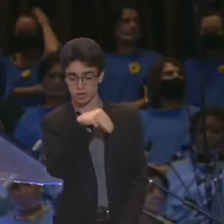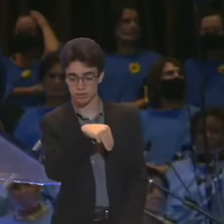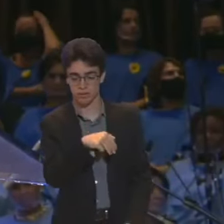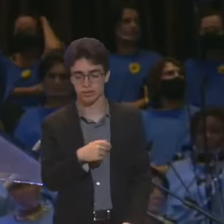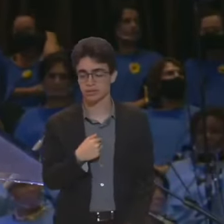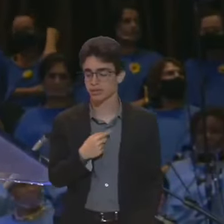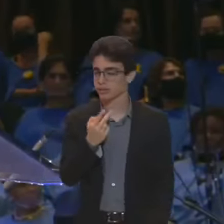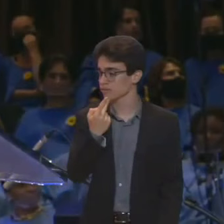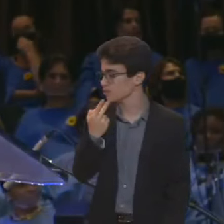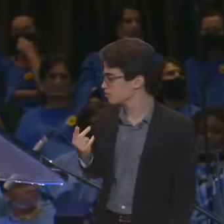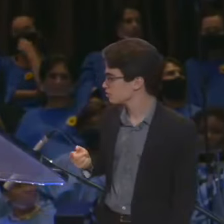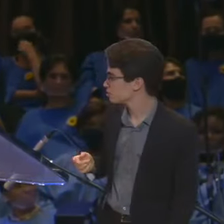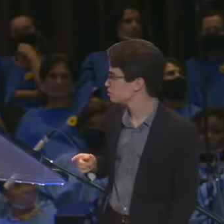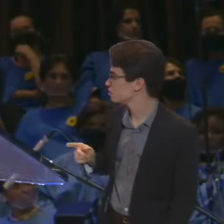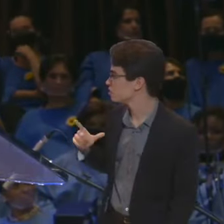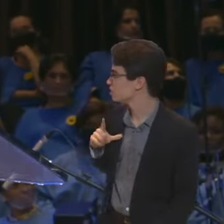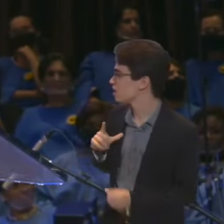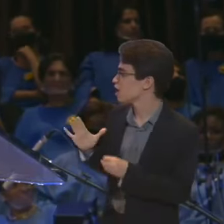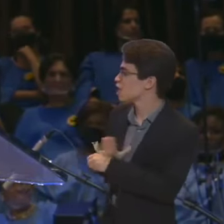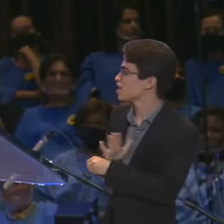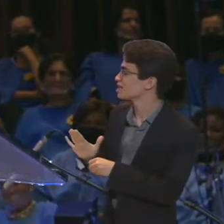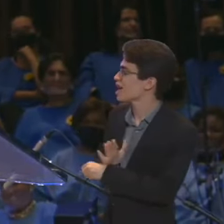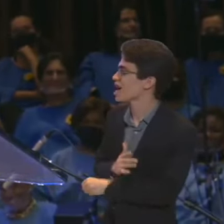falou, está lotado.